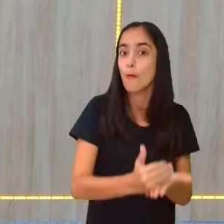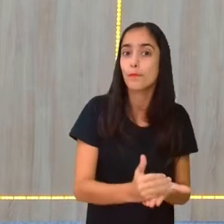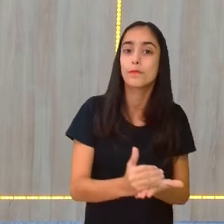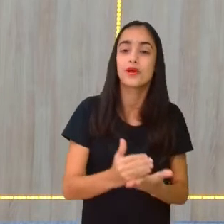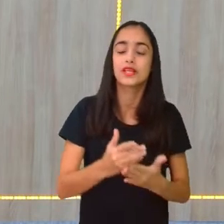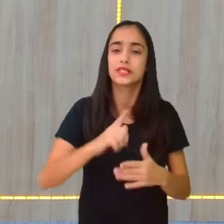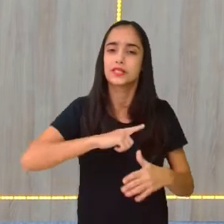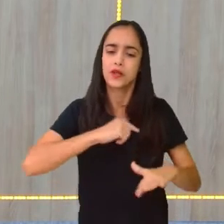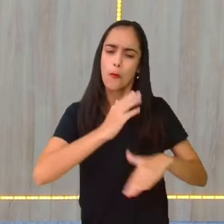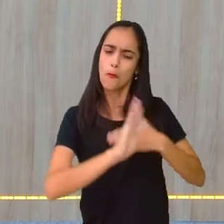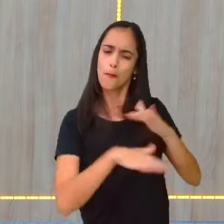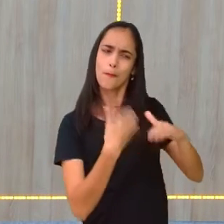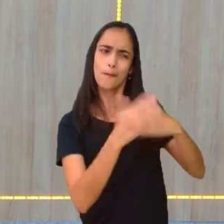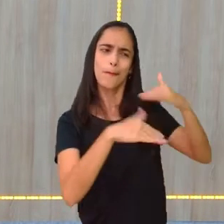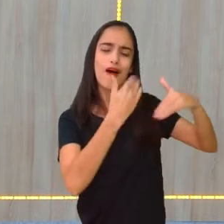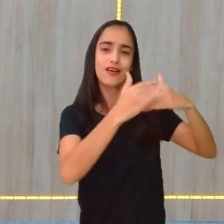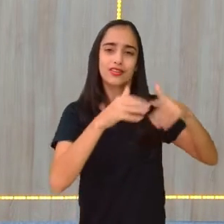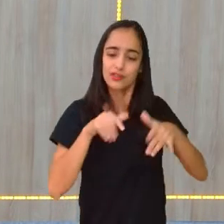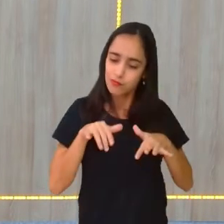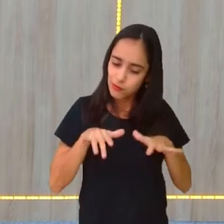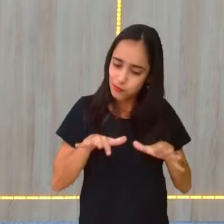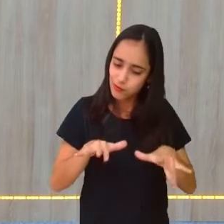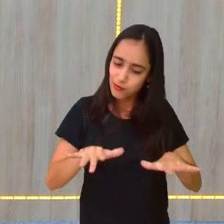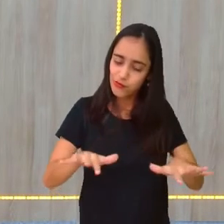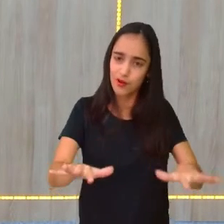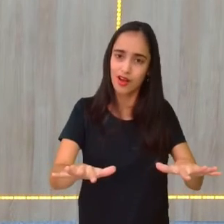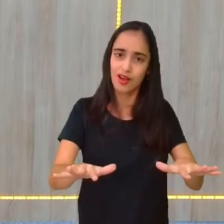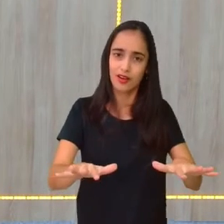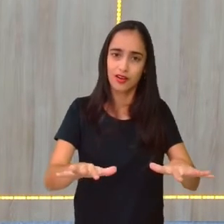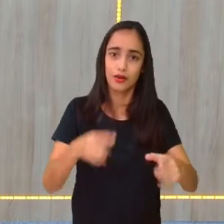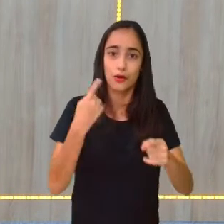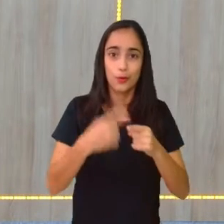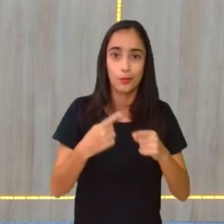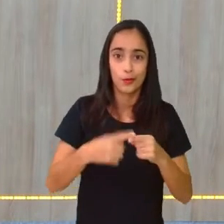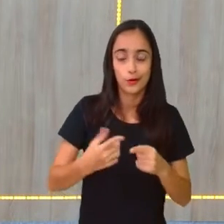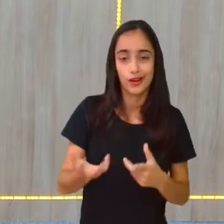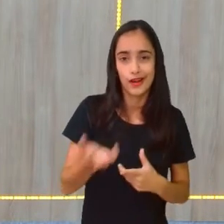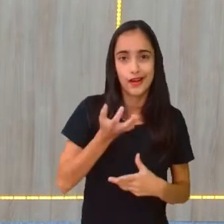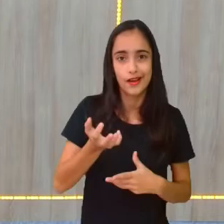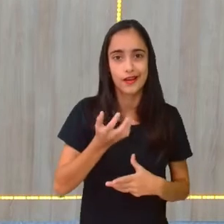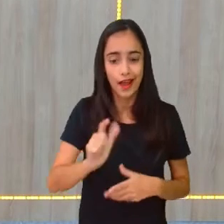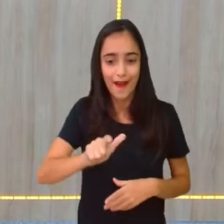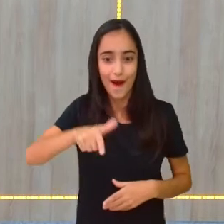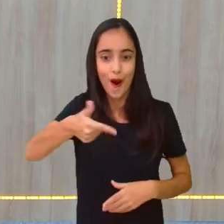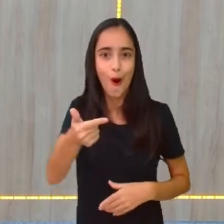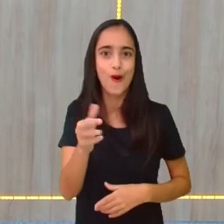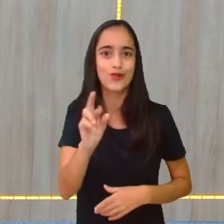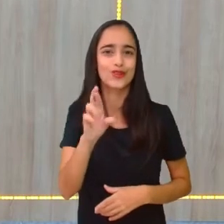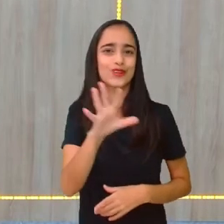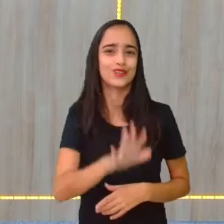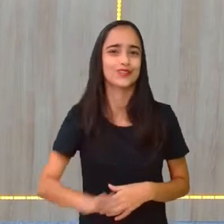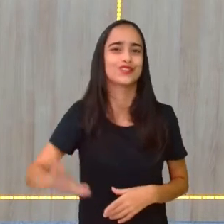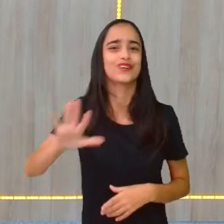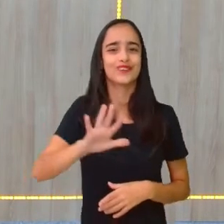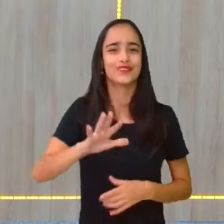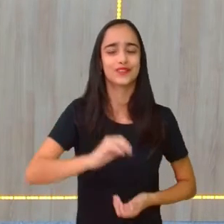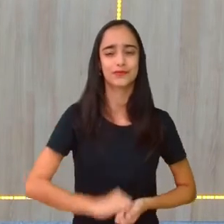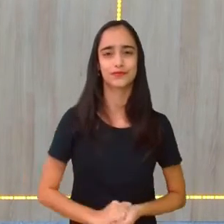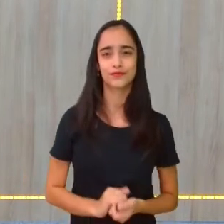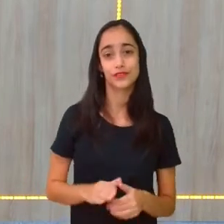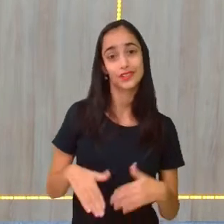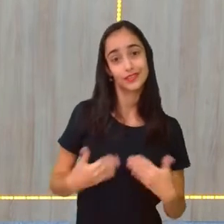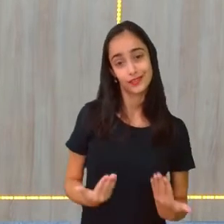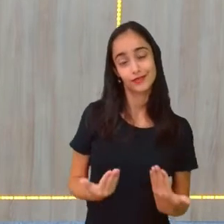começam um processo de expansão maior, porque eles vão dominar outras regiões a partir da lei. Então,